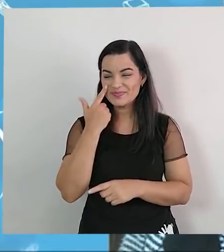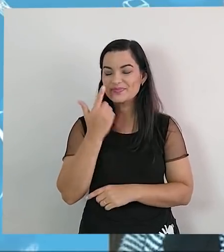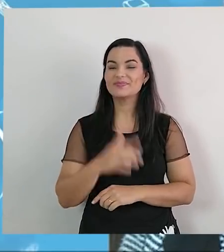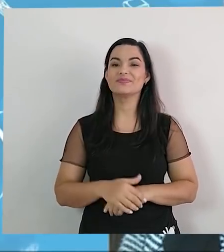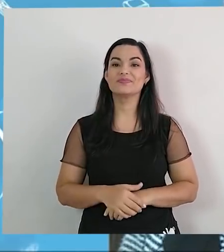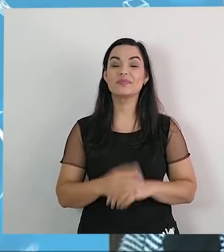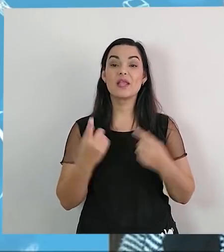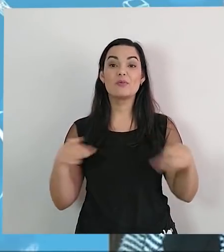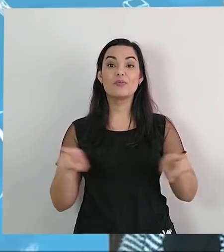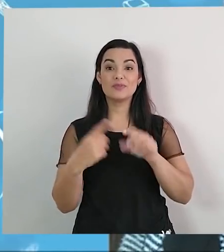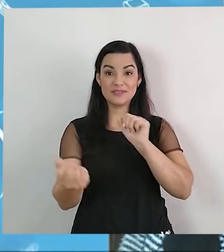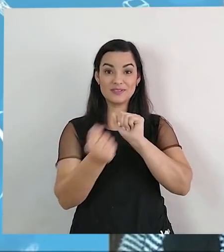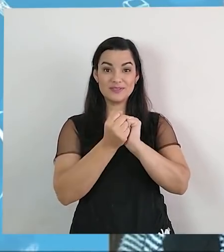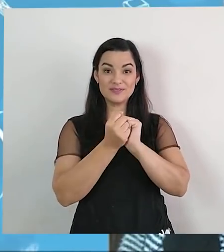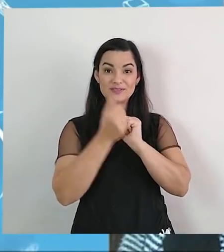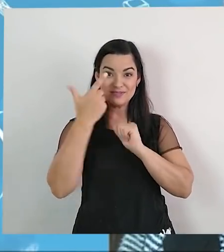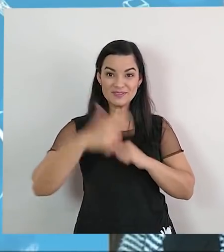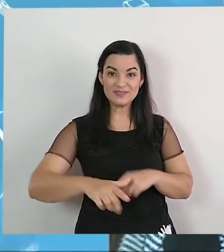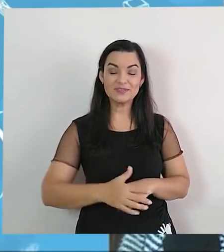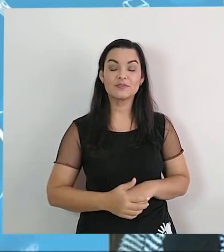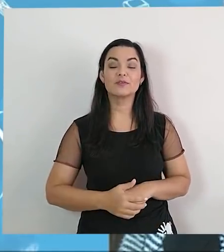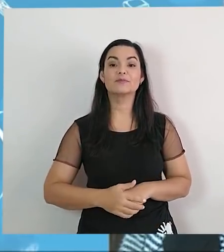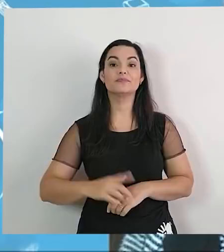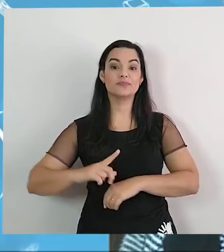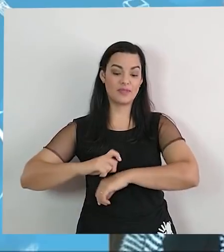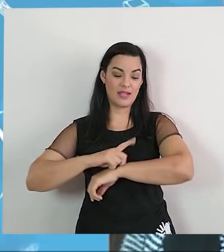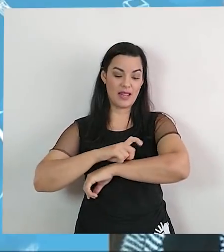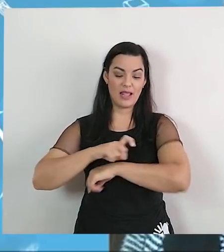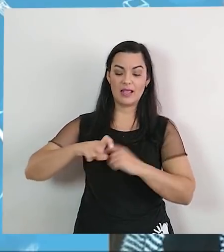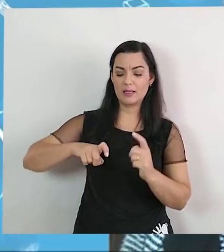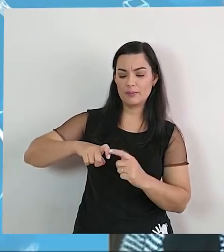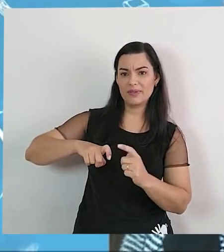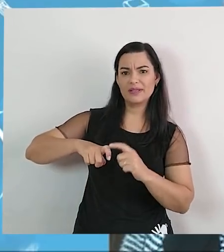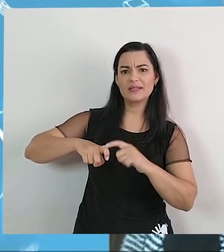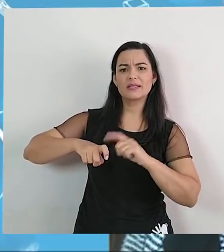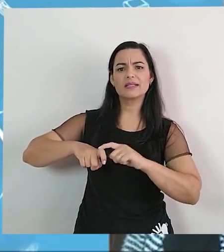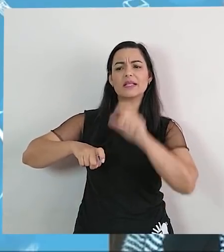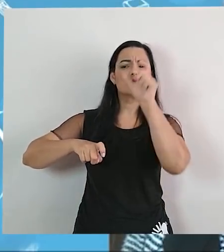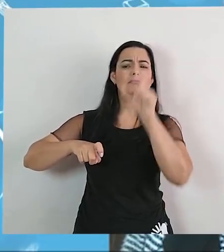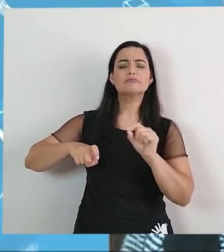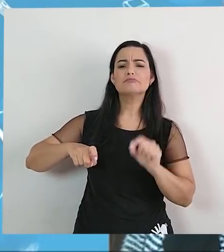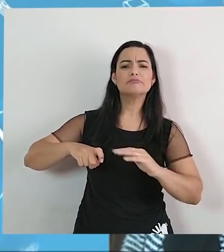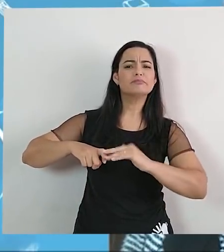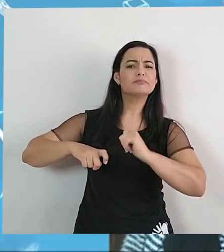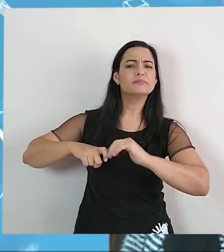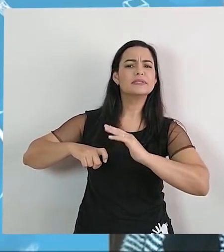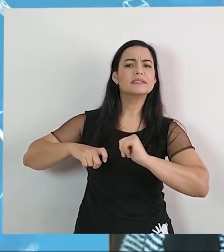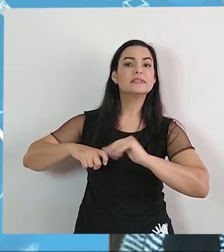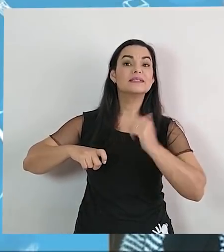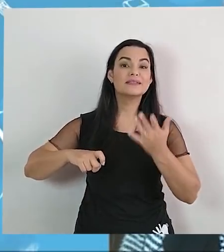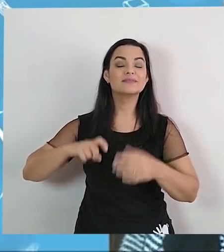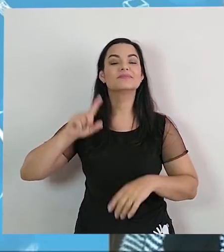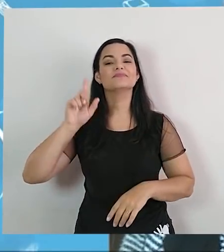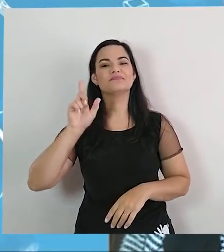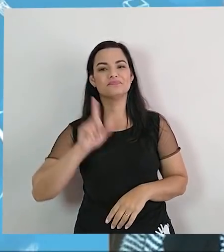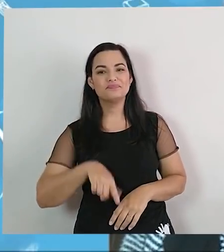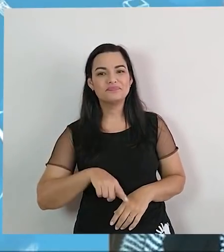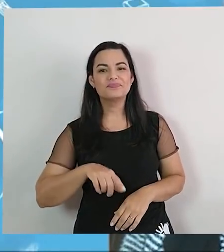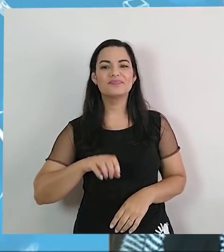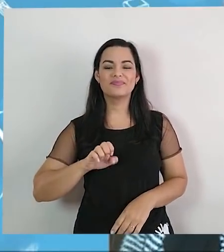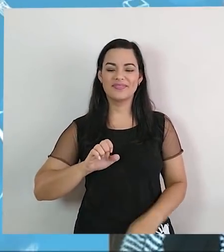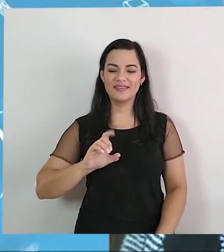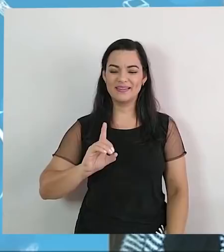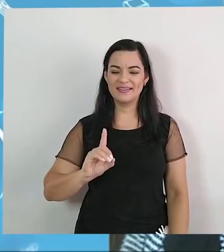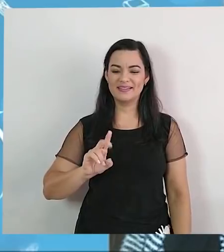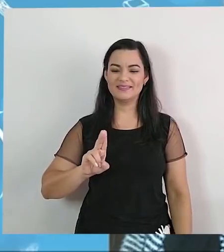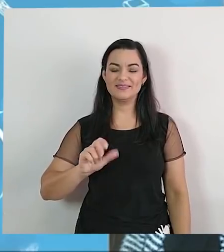localizar? Vamos falar a música junto comigo. Lagarta pintada, quem foi que te pintou? Foi